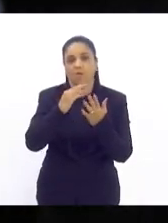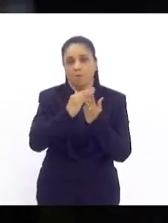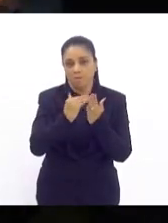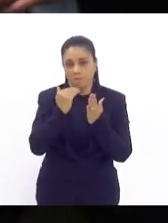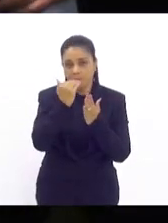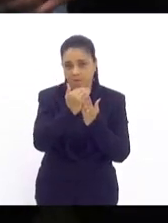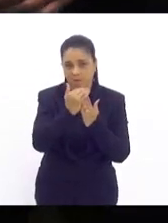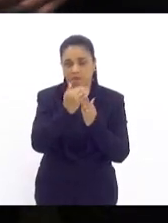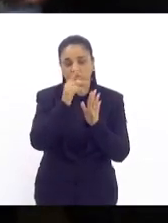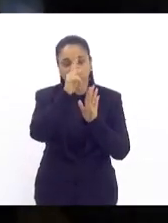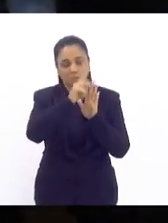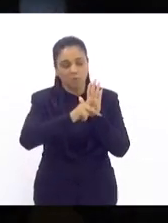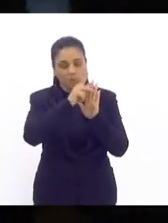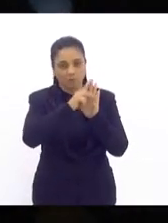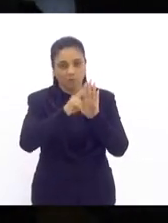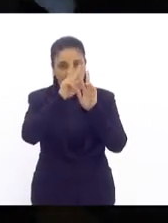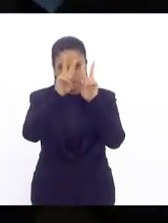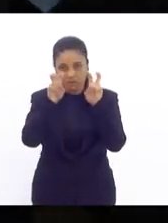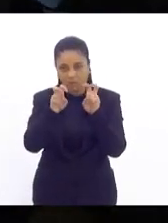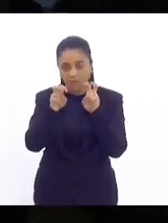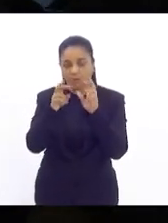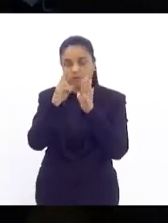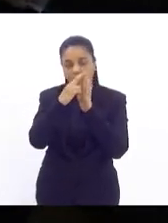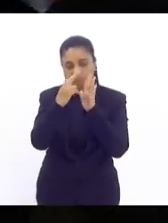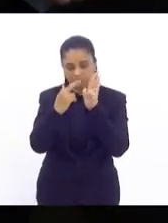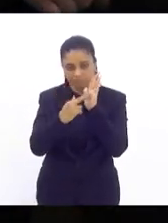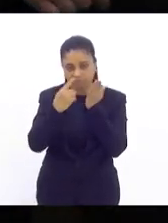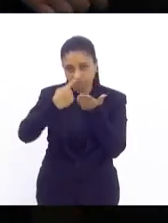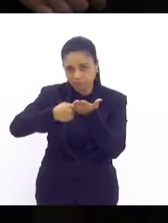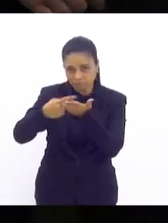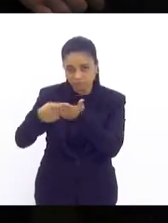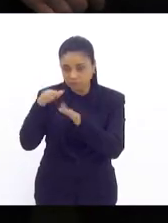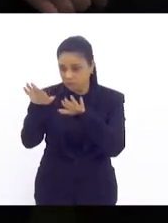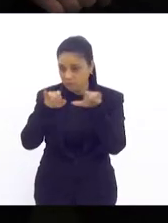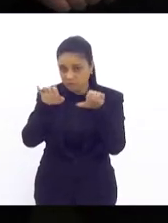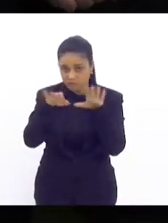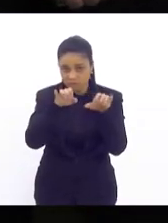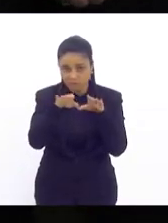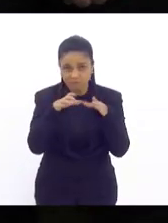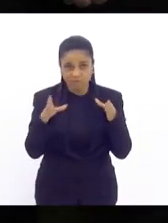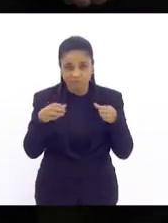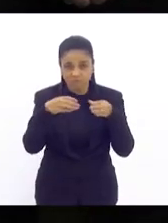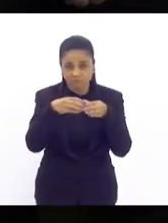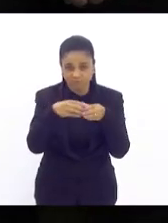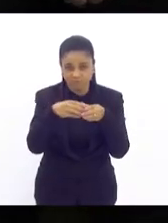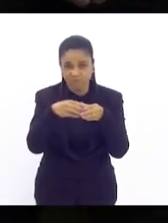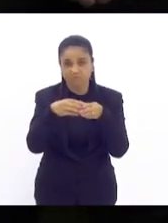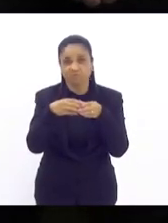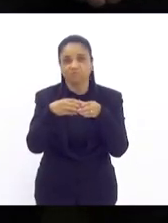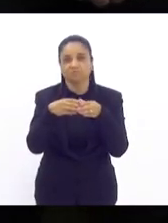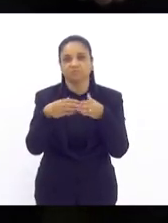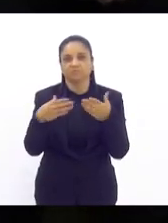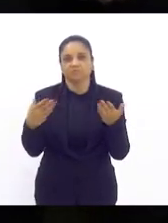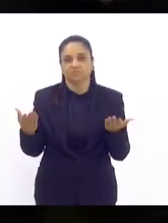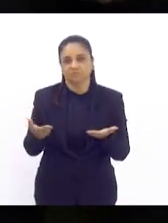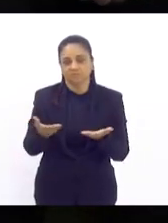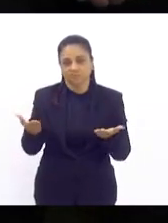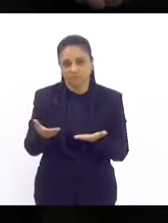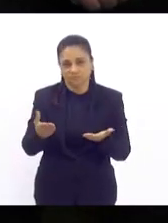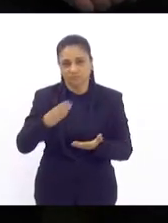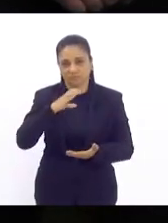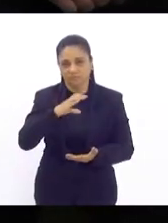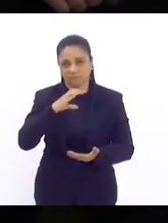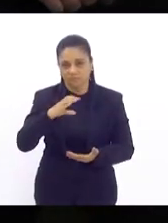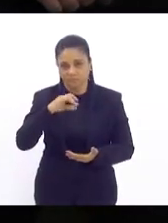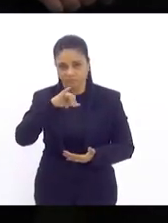alguns projetos temáticos então para cumprir o Regimento fazer a convocação de todos os membros apresentando aproveitando a presença da maioria dos membros dessa CJ